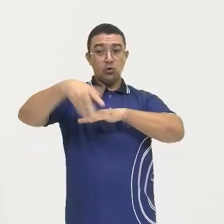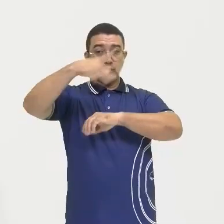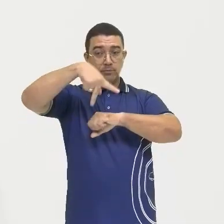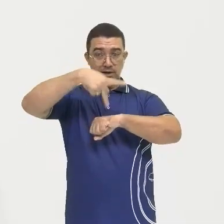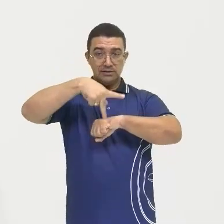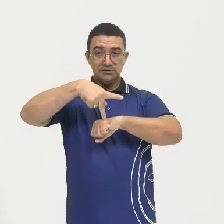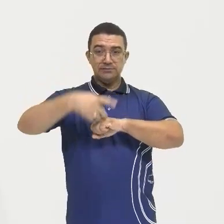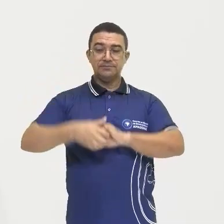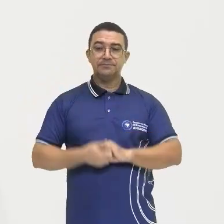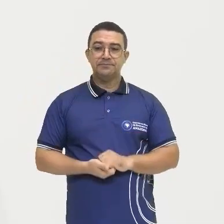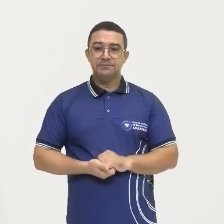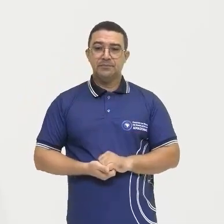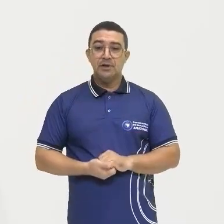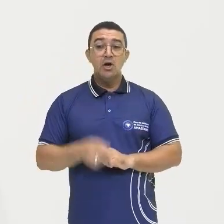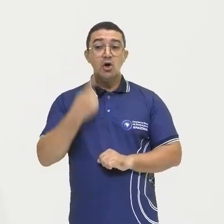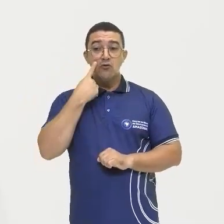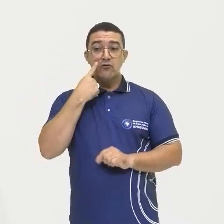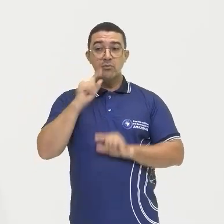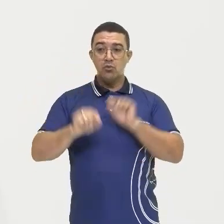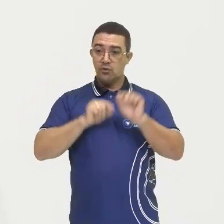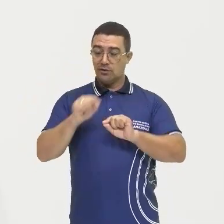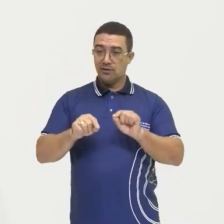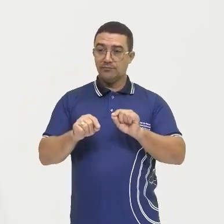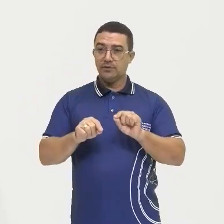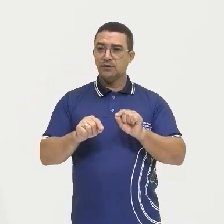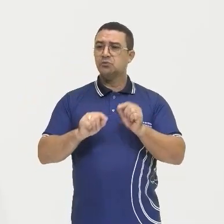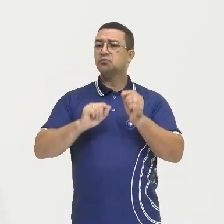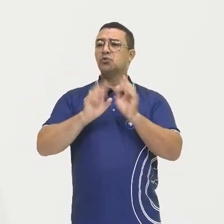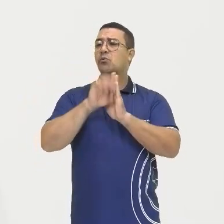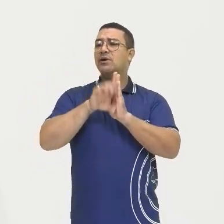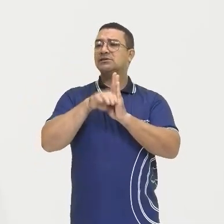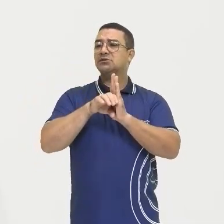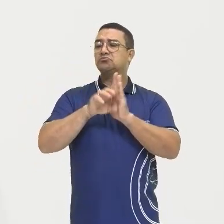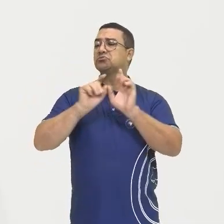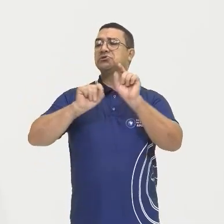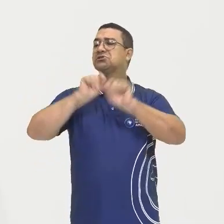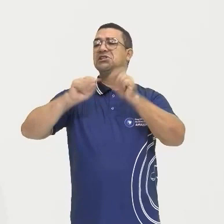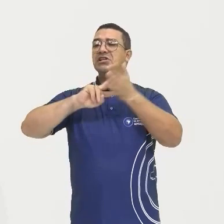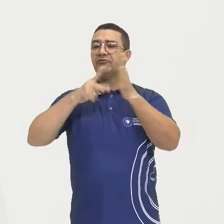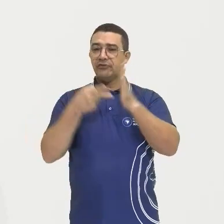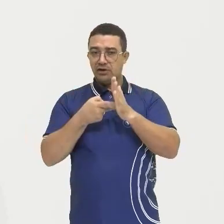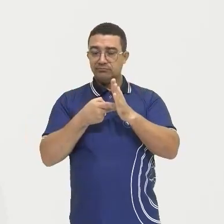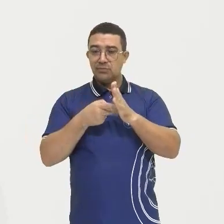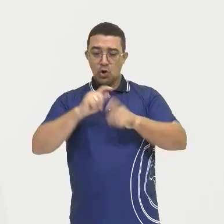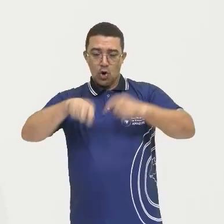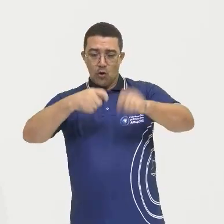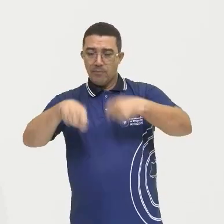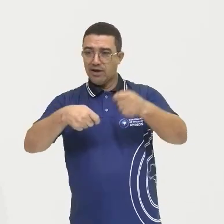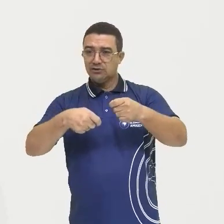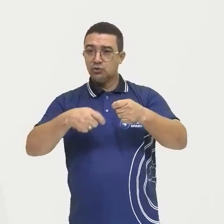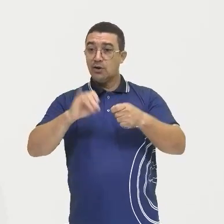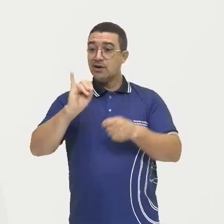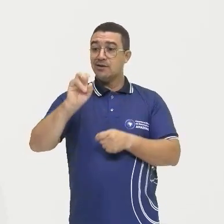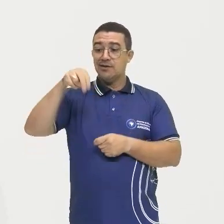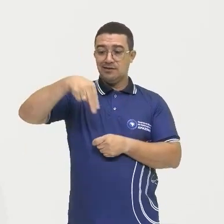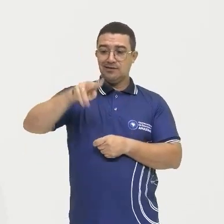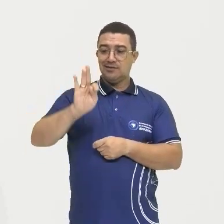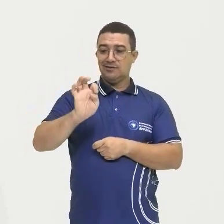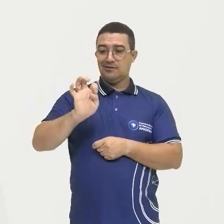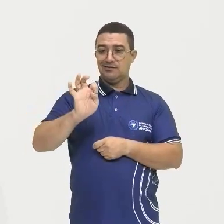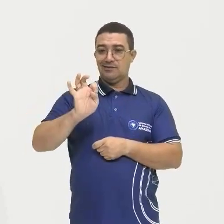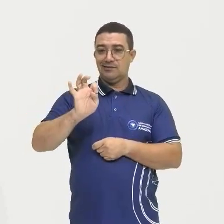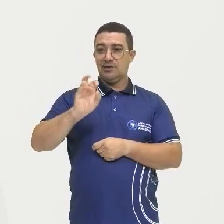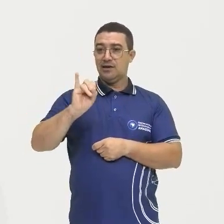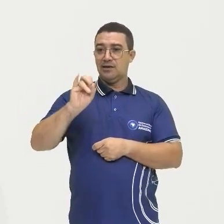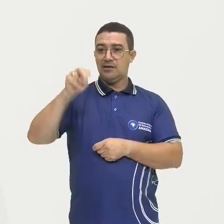nós destacamos aqui para vocês o que é o comércio internacional. Sem muita enrolação, vamos colocar assim,